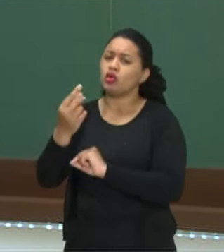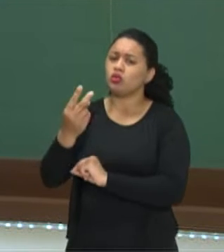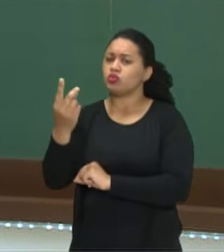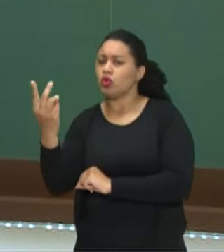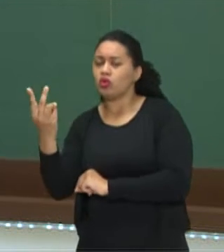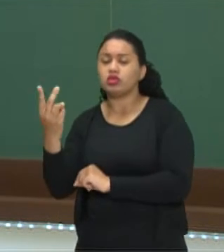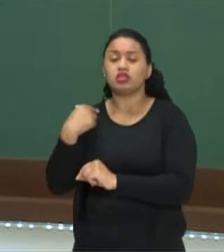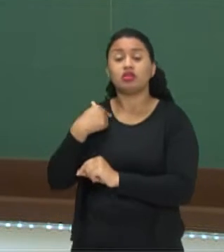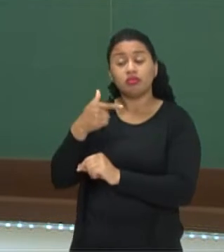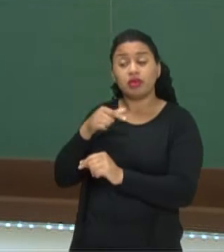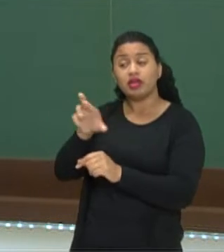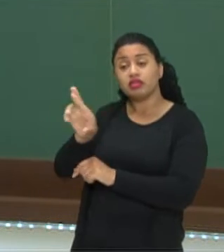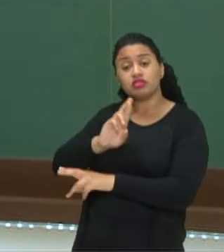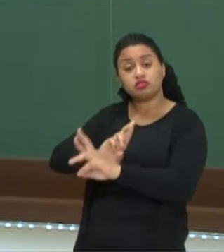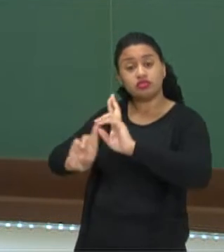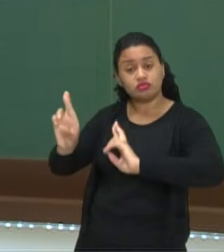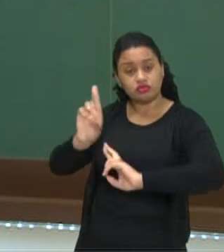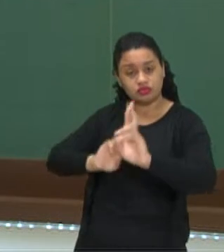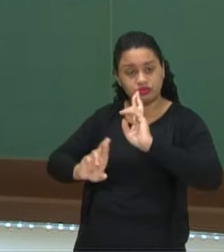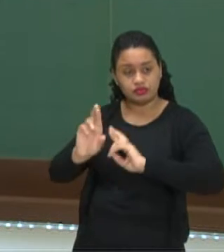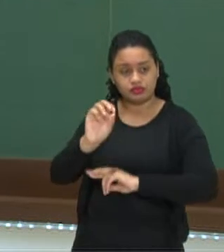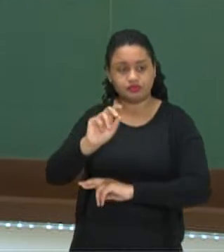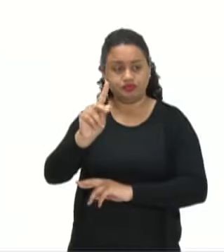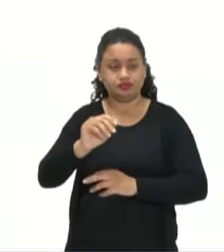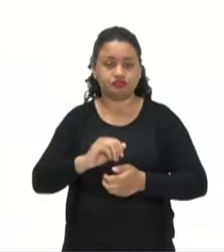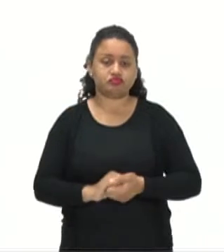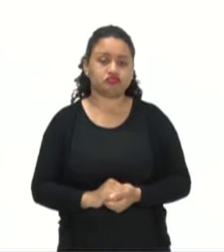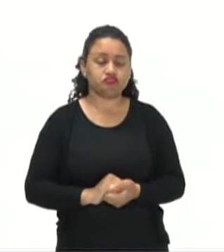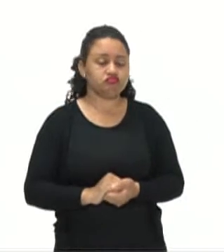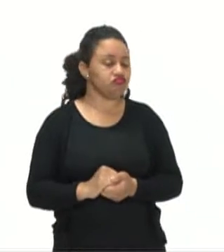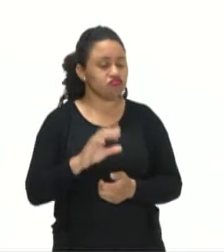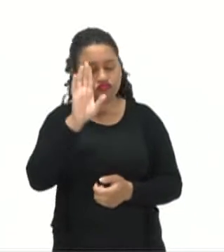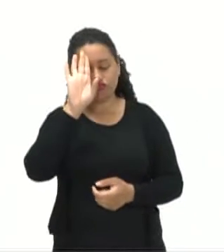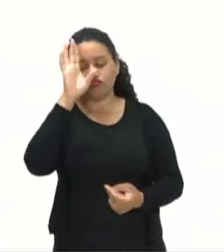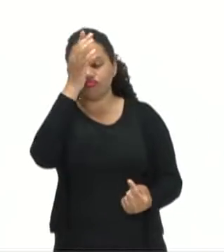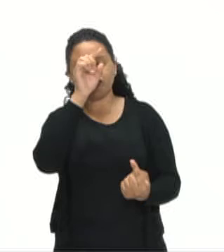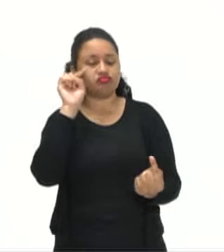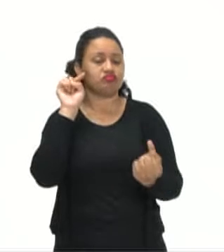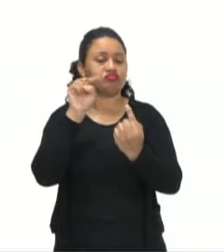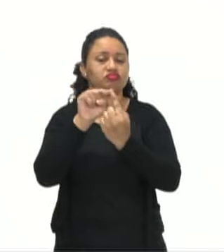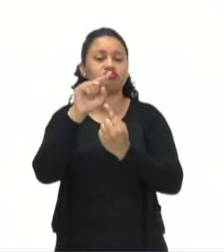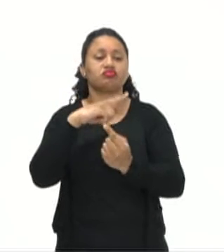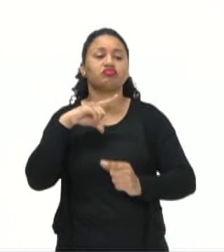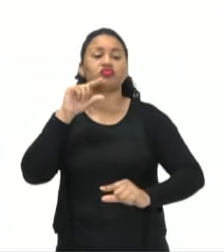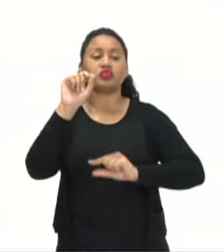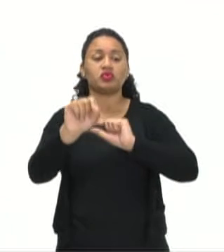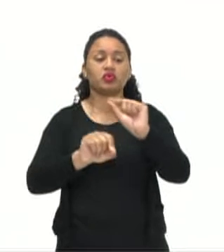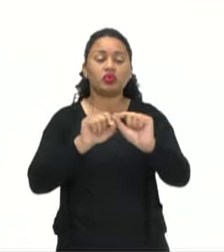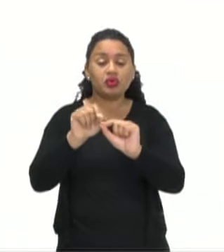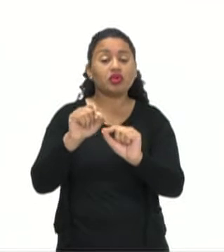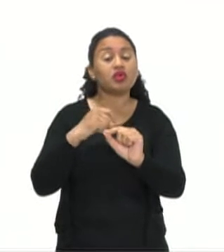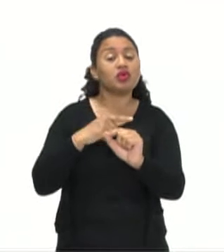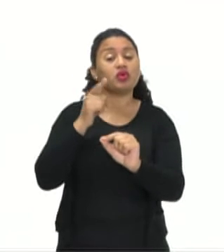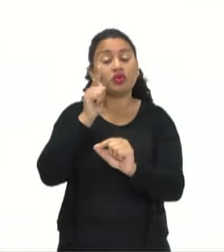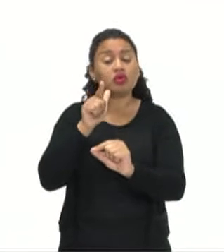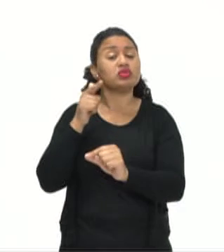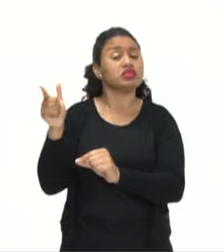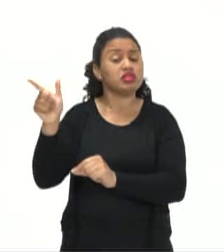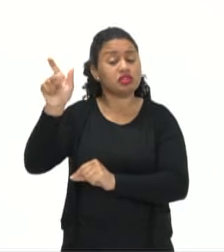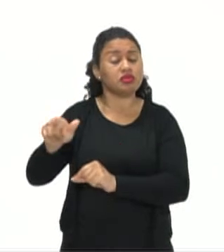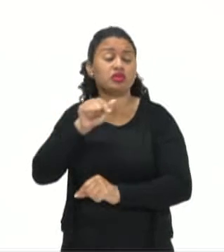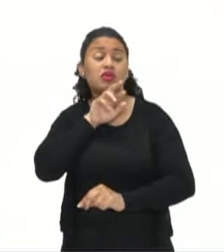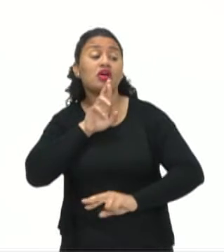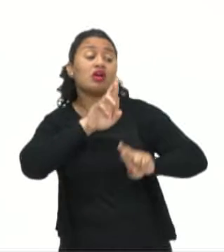outro para ser entrevistado, ok? O principal objetivo é extrair